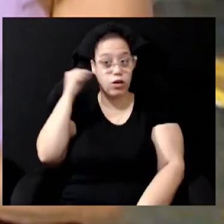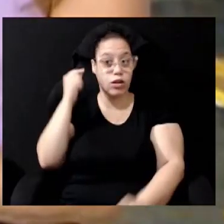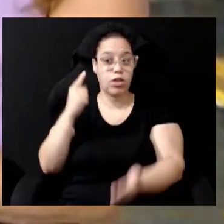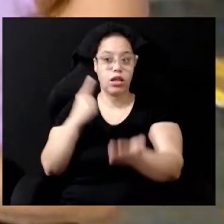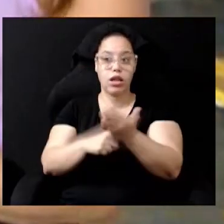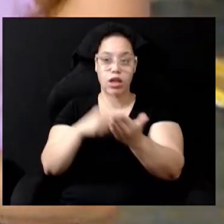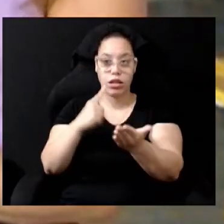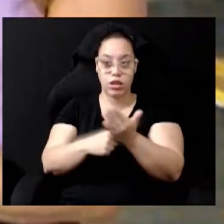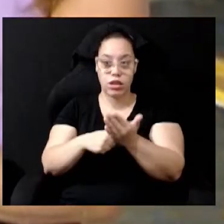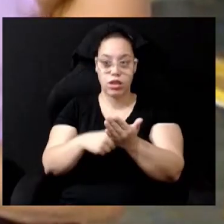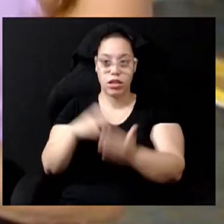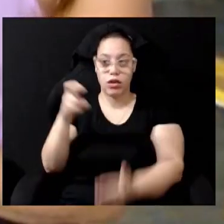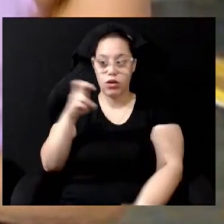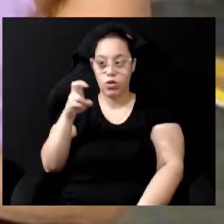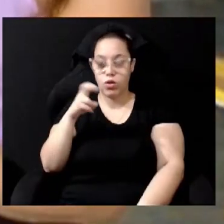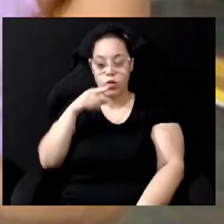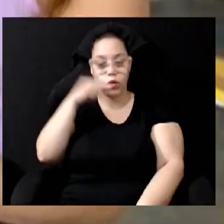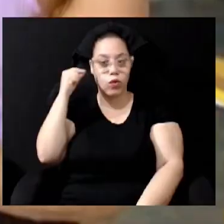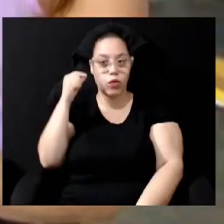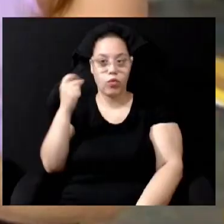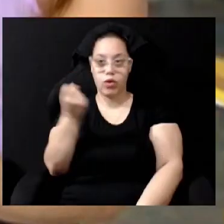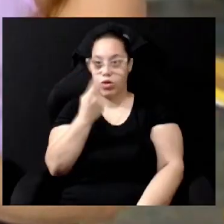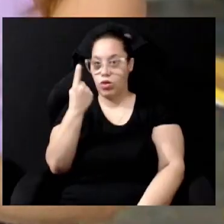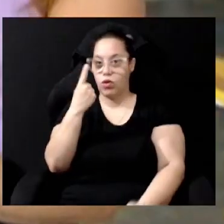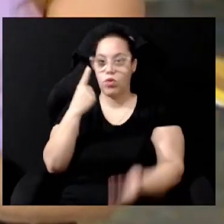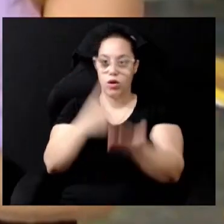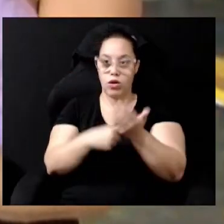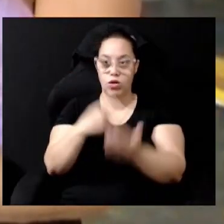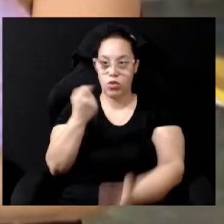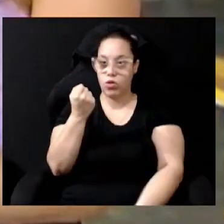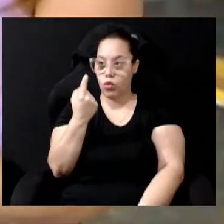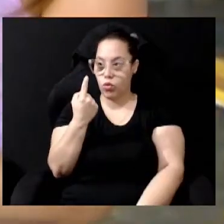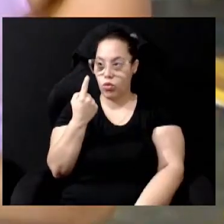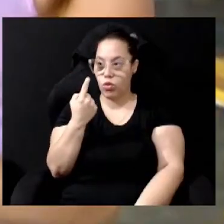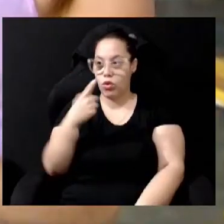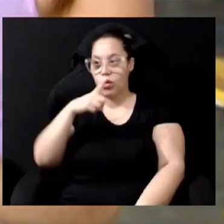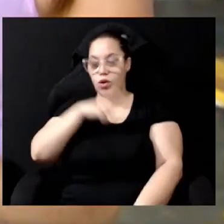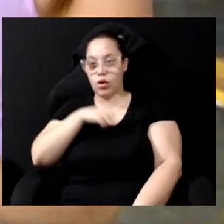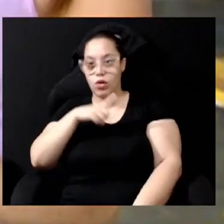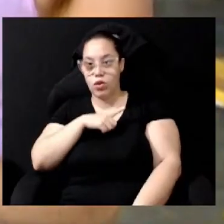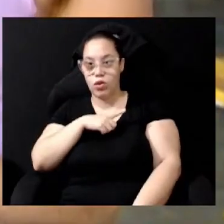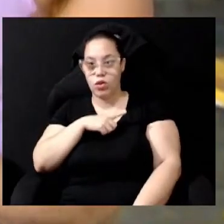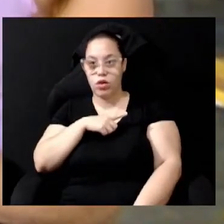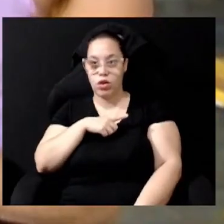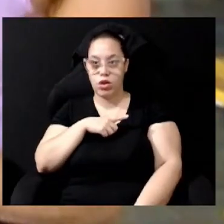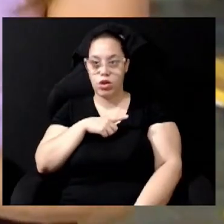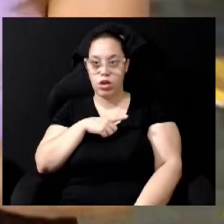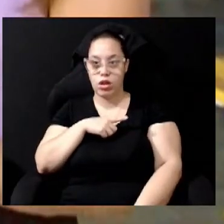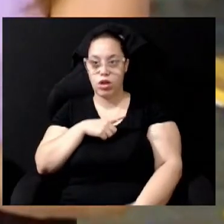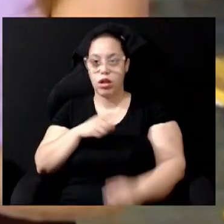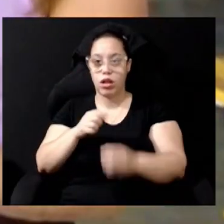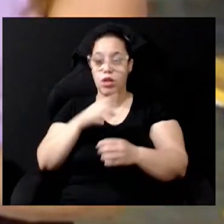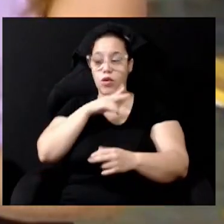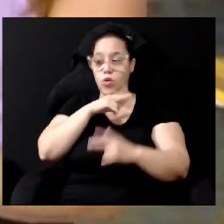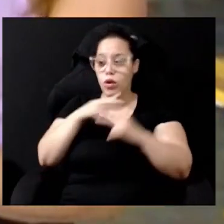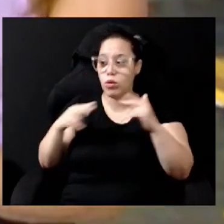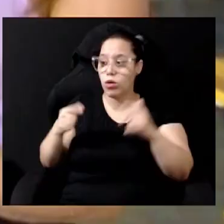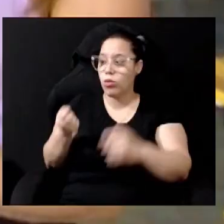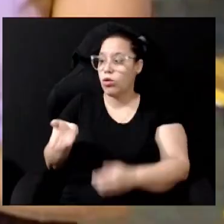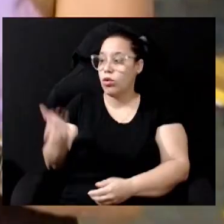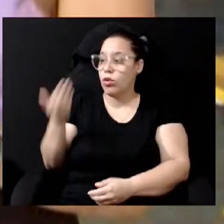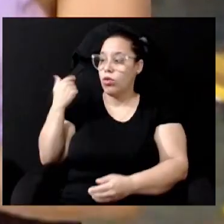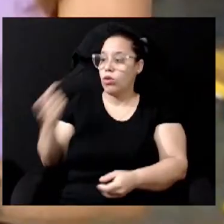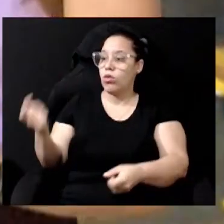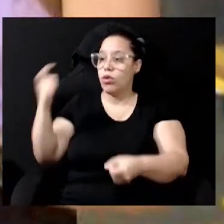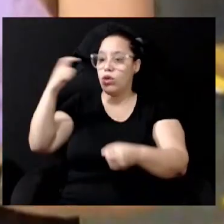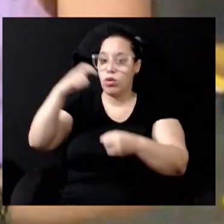gatos. Se ela tem 1, a gente agenda 1. Conforme ela tem, porque se a gente deixa um animal para trás, quando a gente voltar no próximo